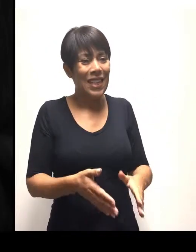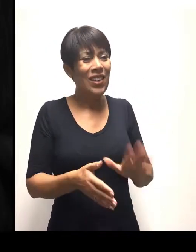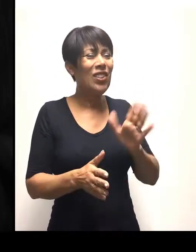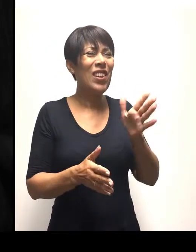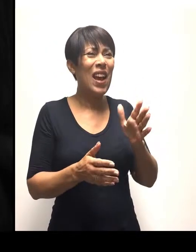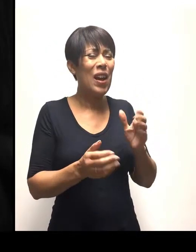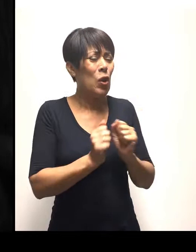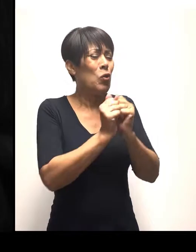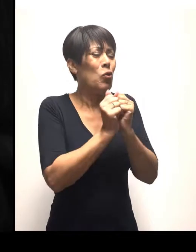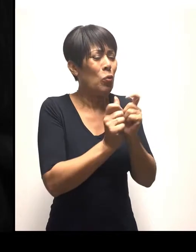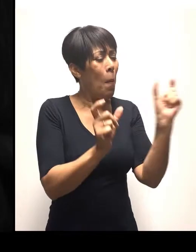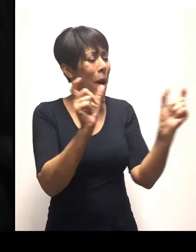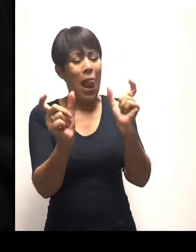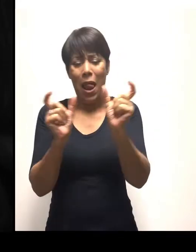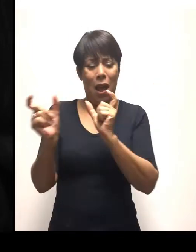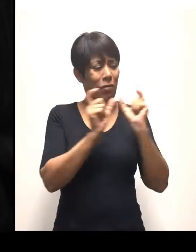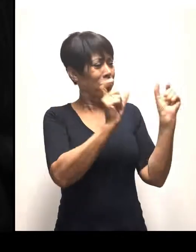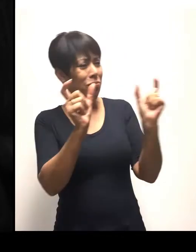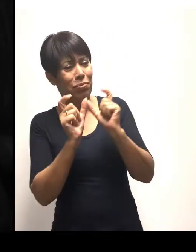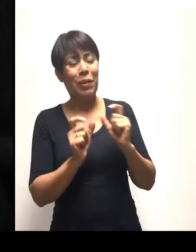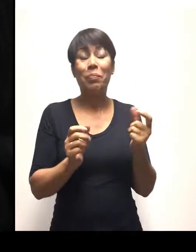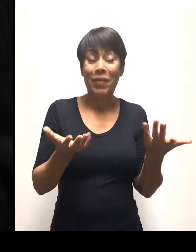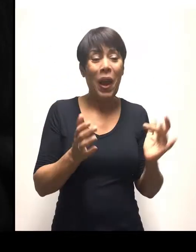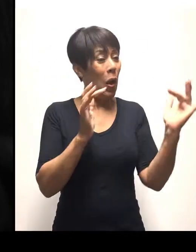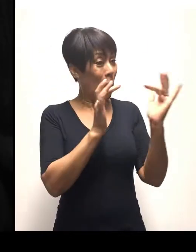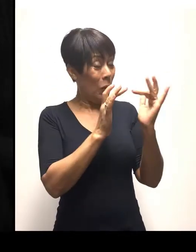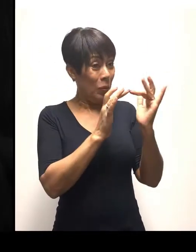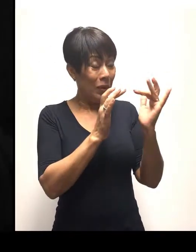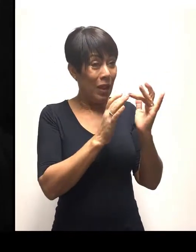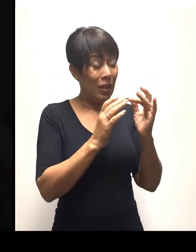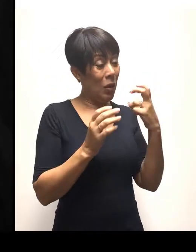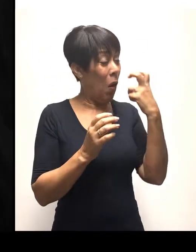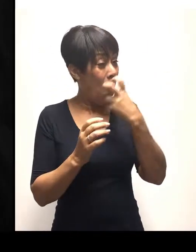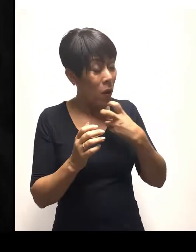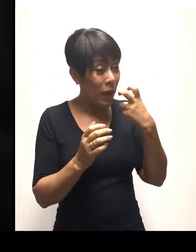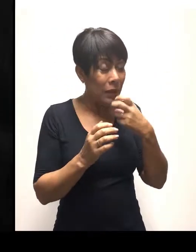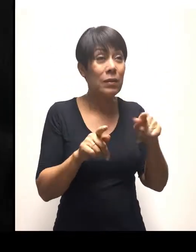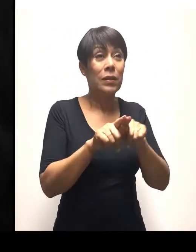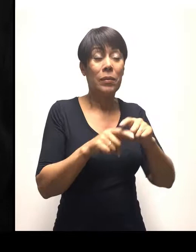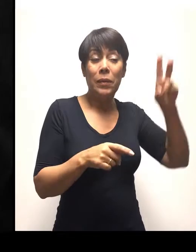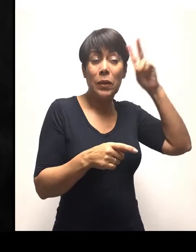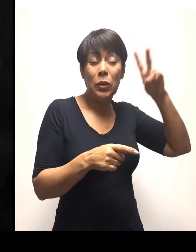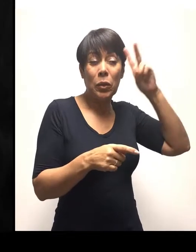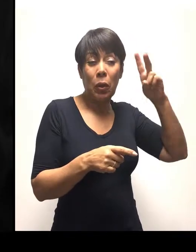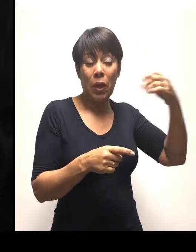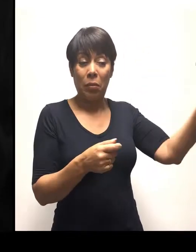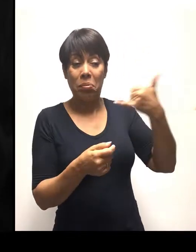palavras. E esse contato meu com a oralidade, essa história que a gente